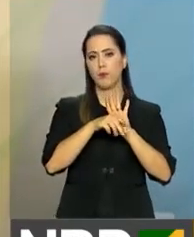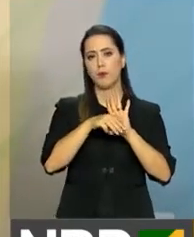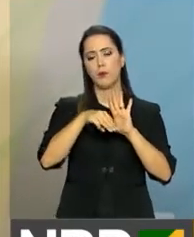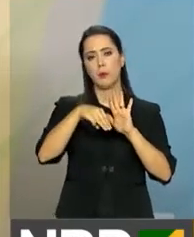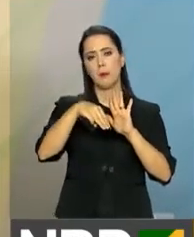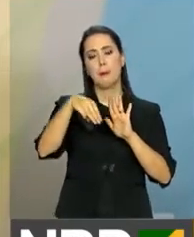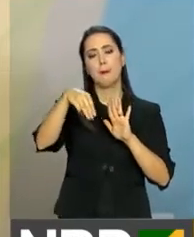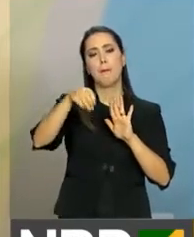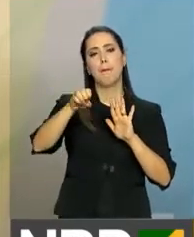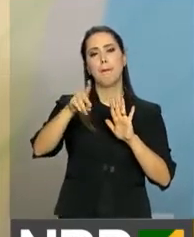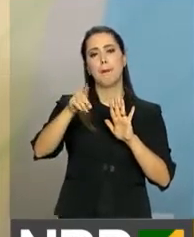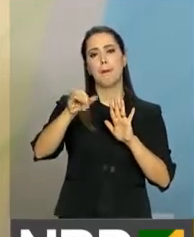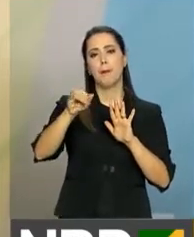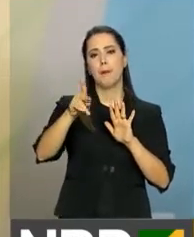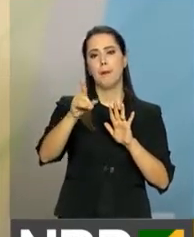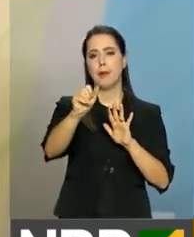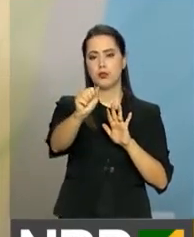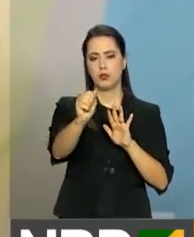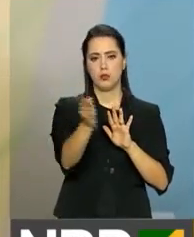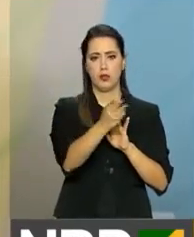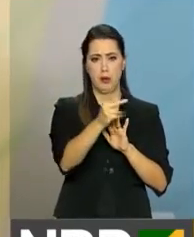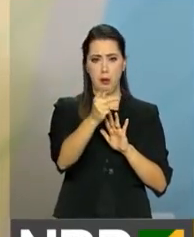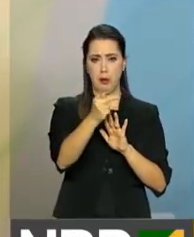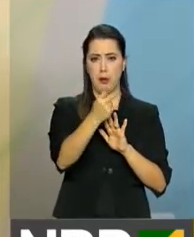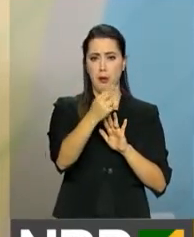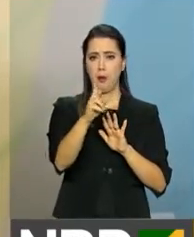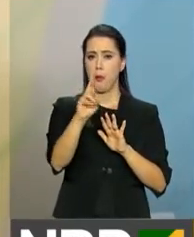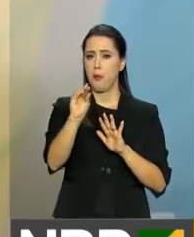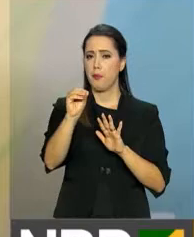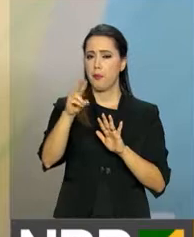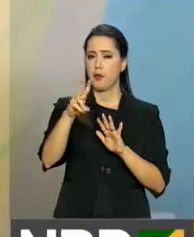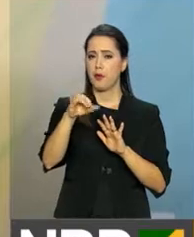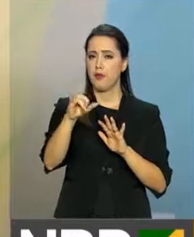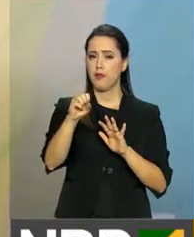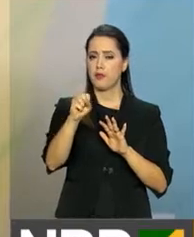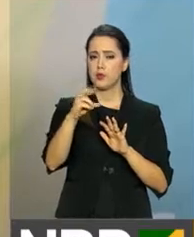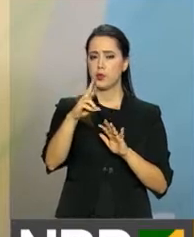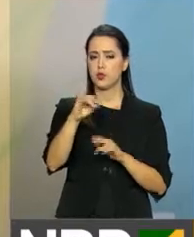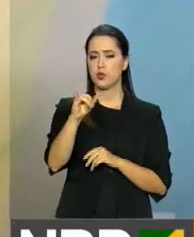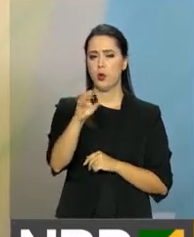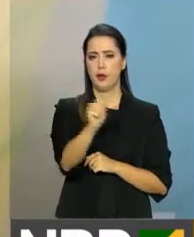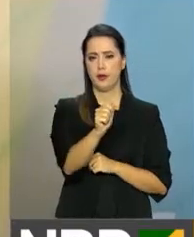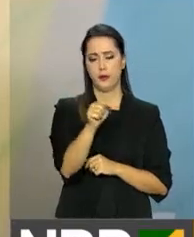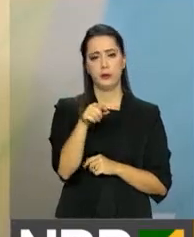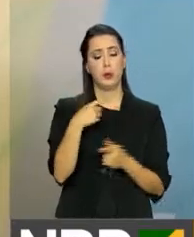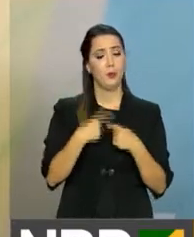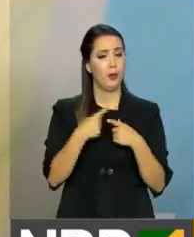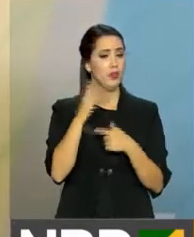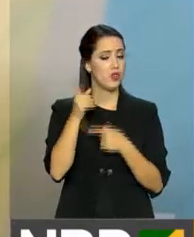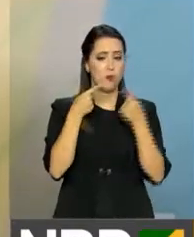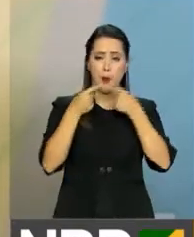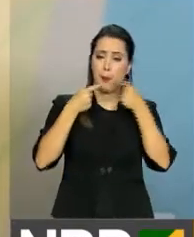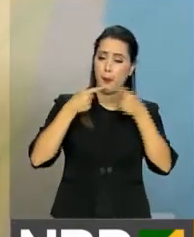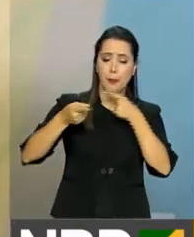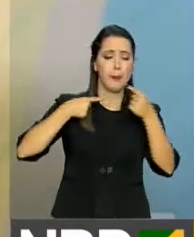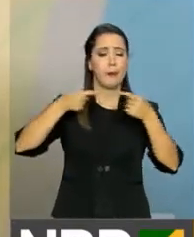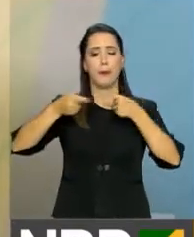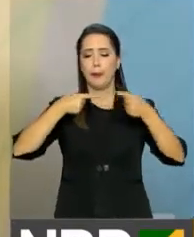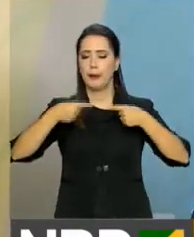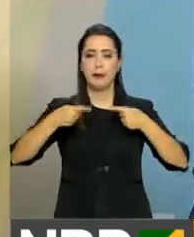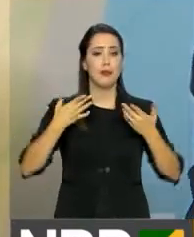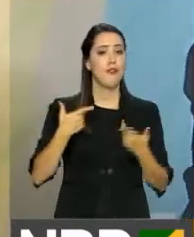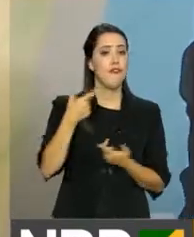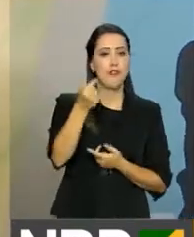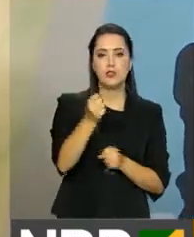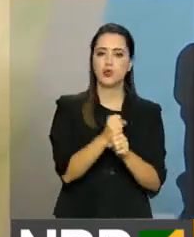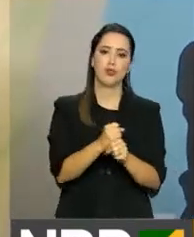havia sido debatido durante esses 20 anos sem nenhuma conclusão editada que foi por medida